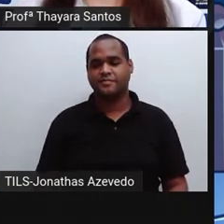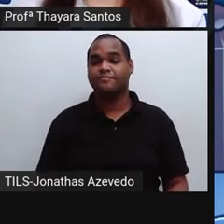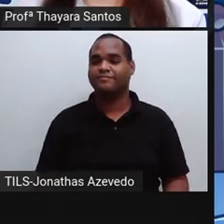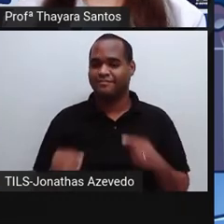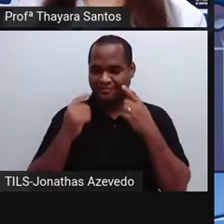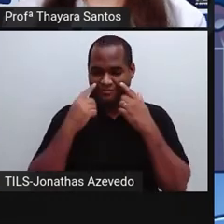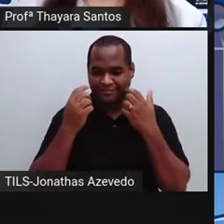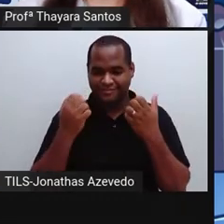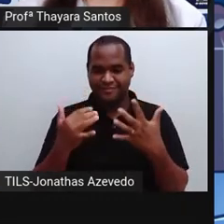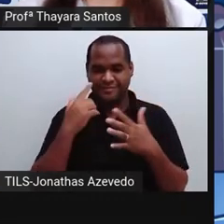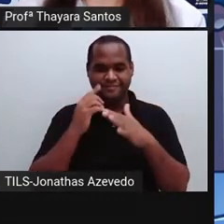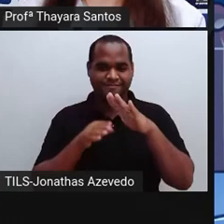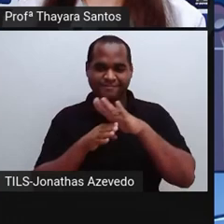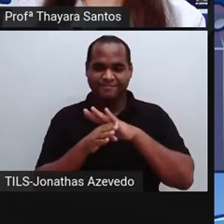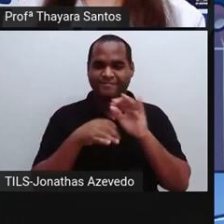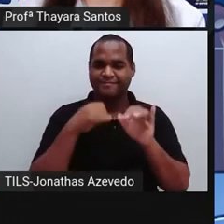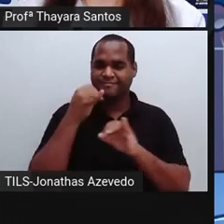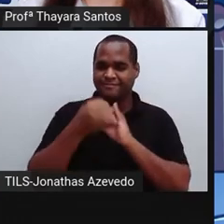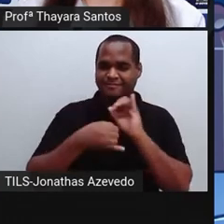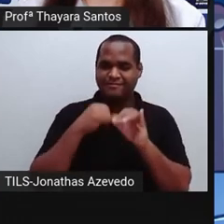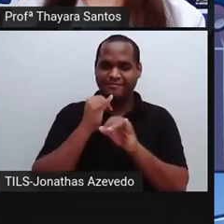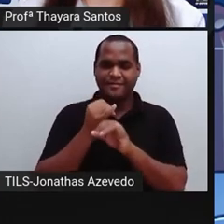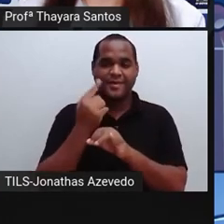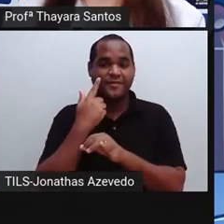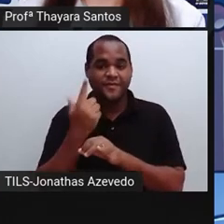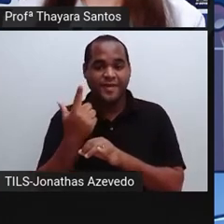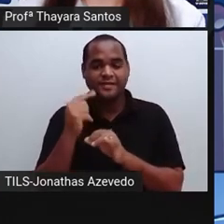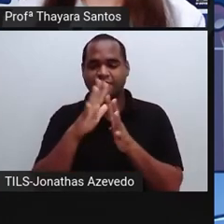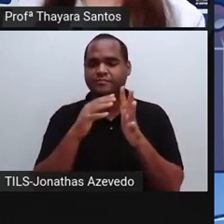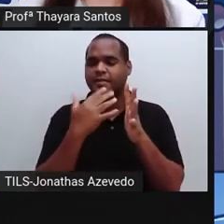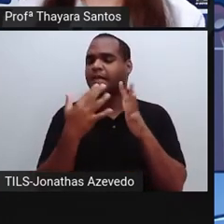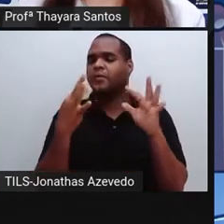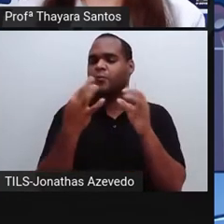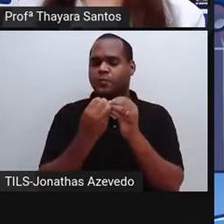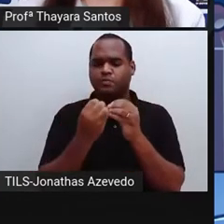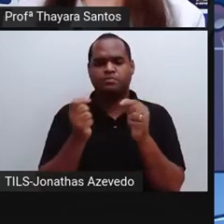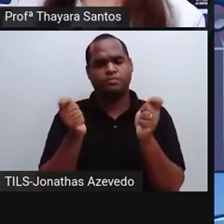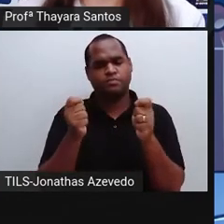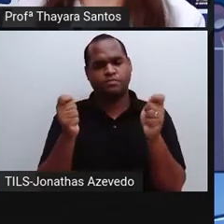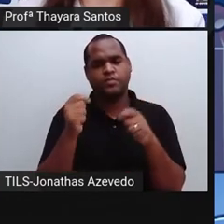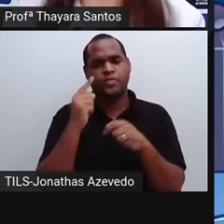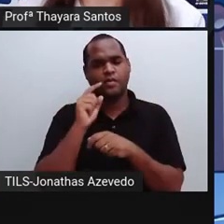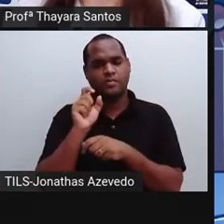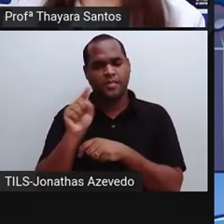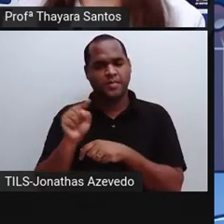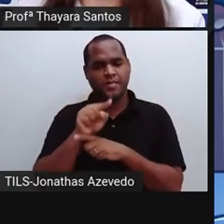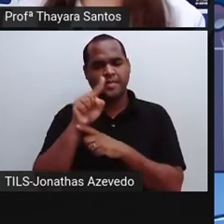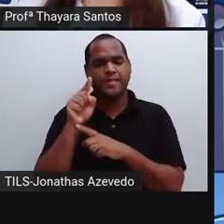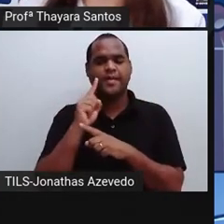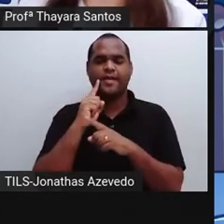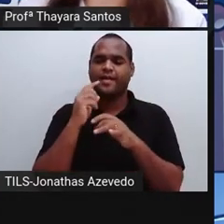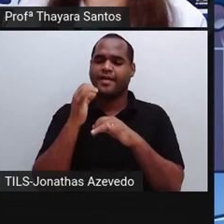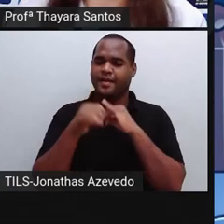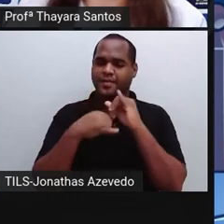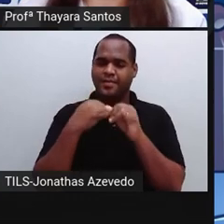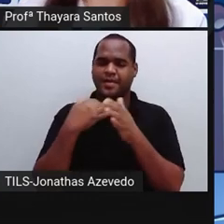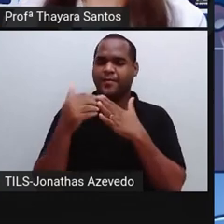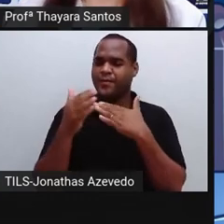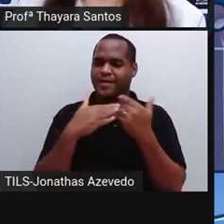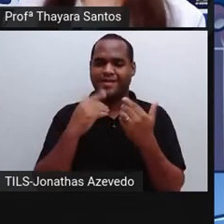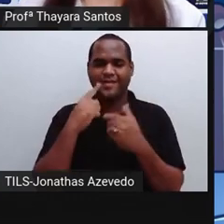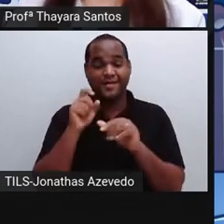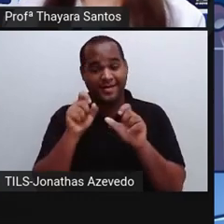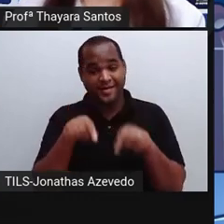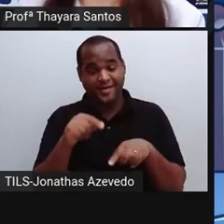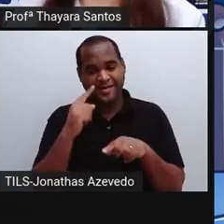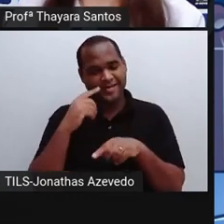Então, quando a gente entra nesse site, a gente vê a tabela periódica toda. E se você quiser, você pode clicar em qualquer elemento químico. Quando você clica, aí